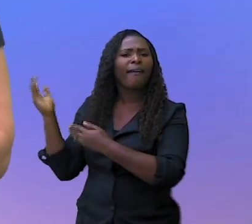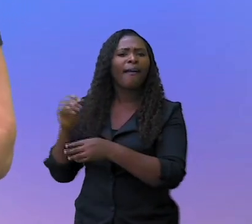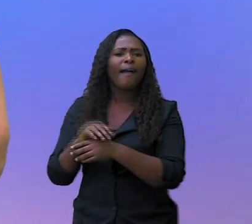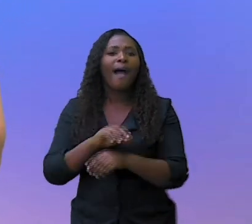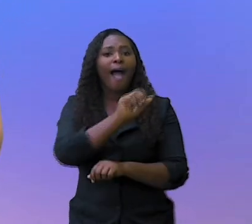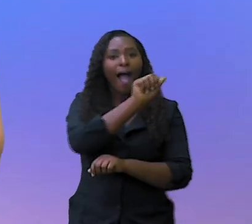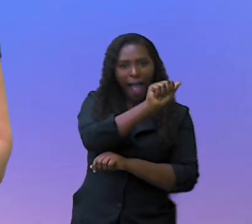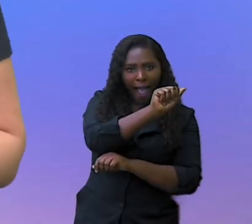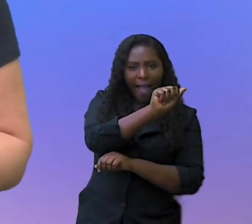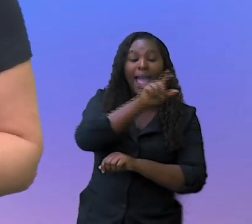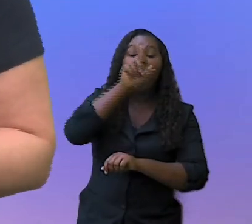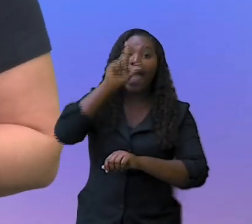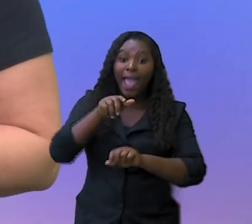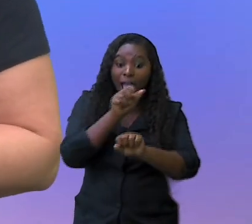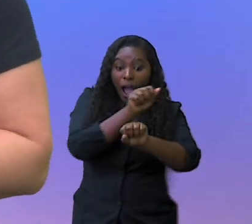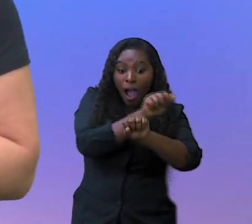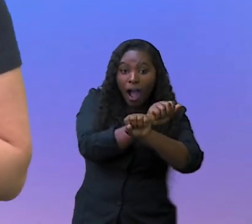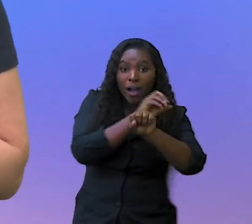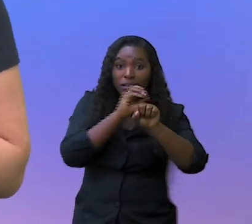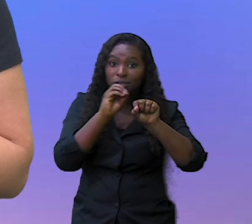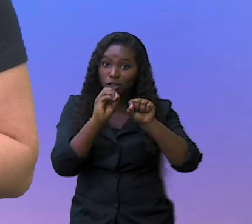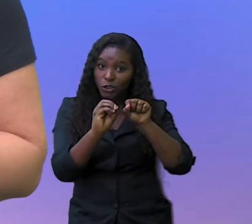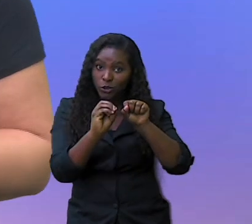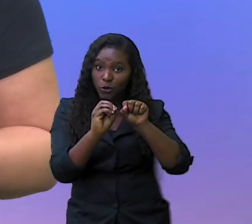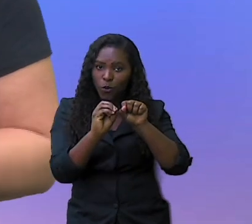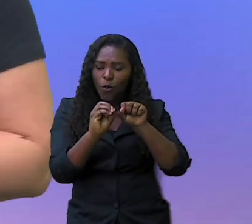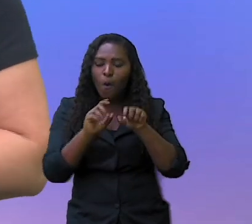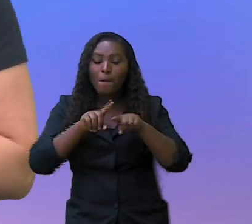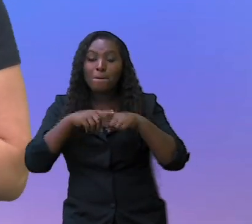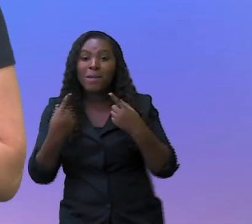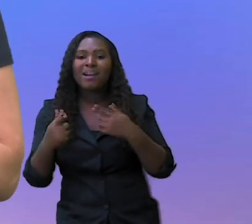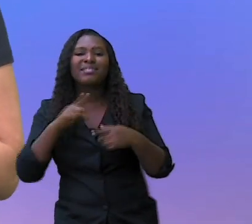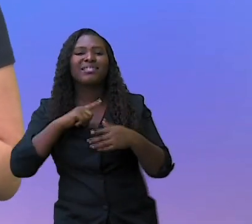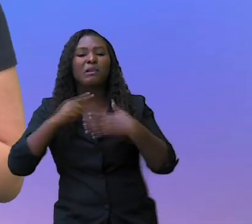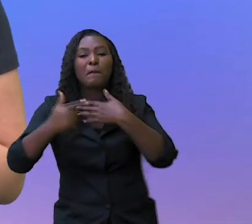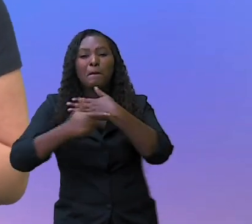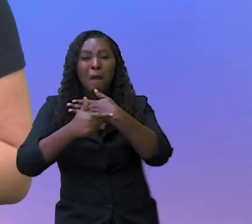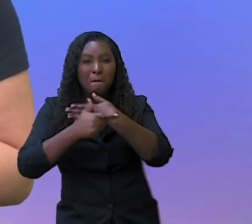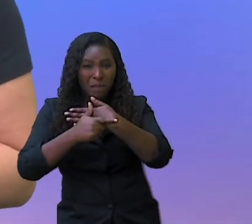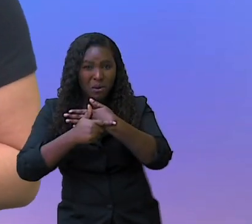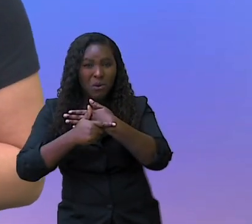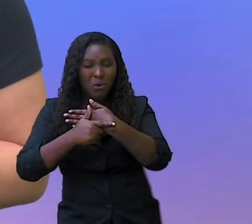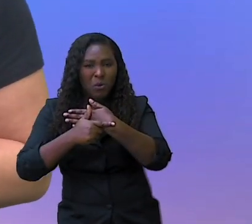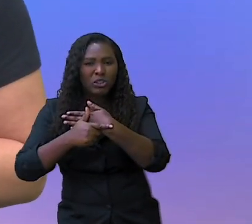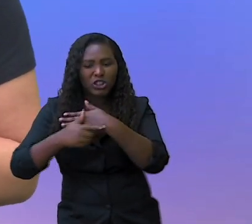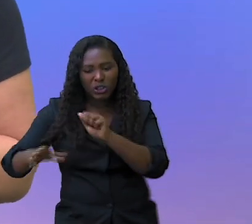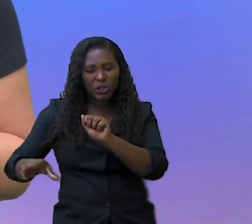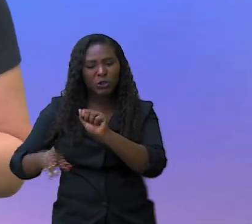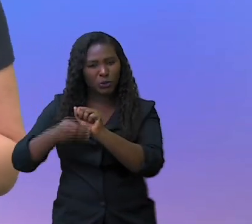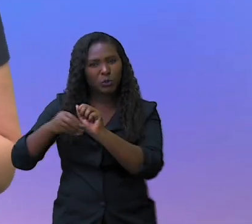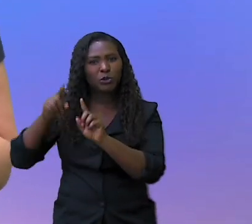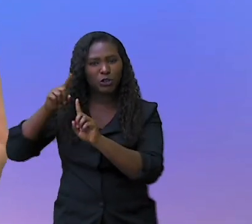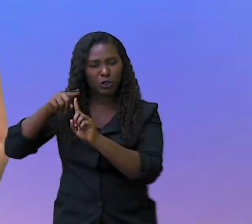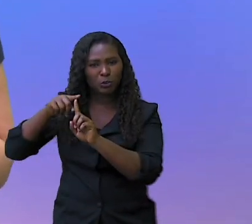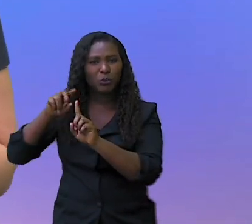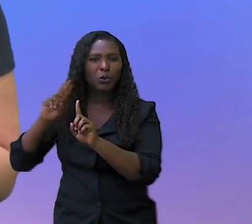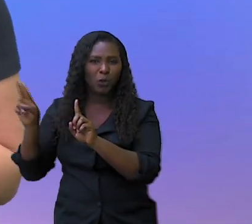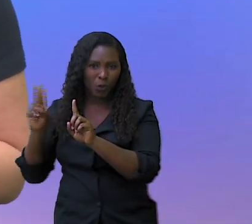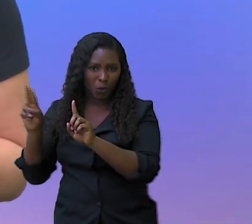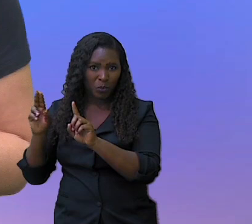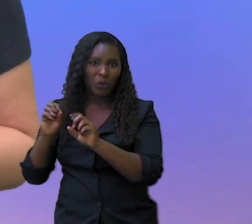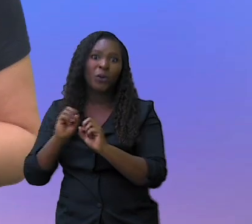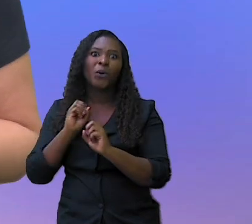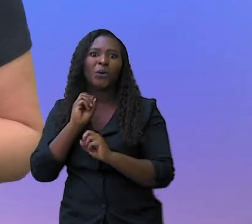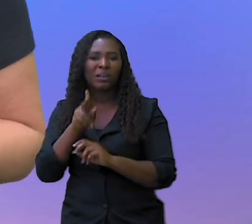o substantivo, portanto, representou aí um adjunto adnominal. Agora, você aceita uma fatia de bolo? Se